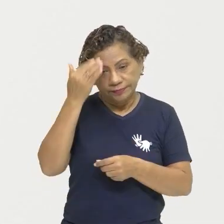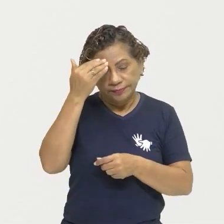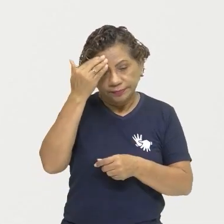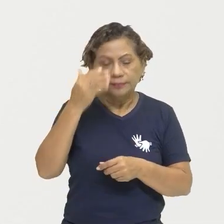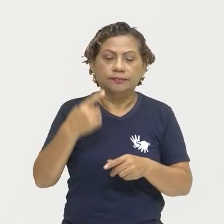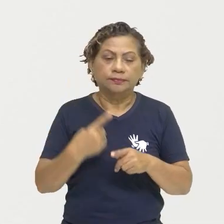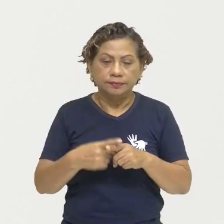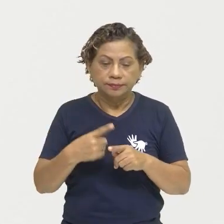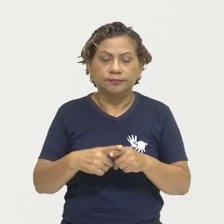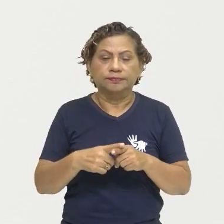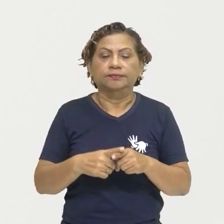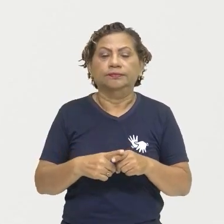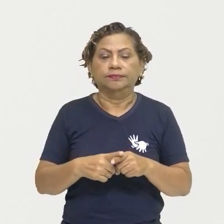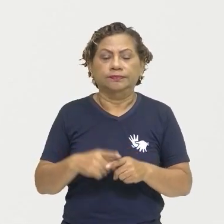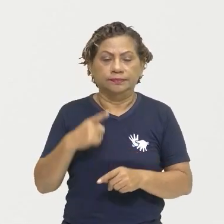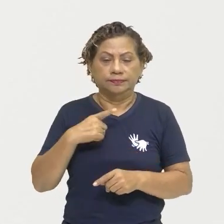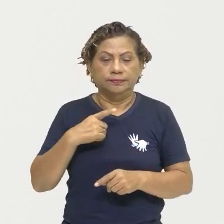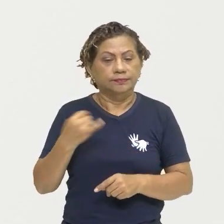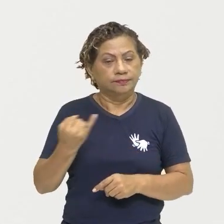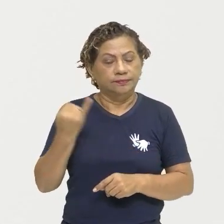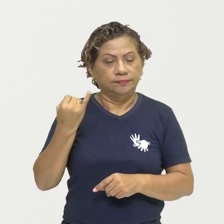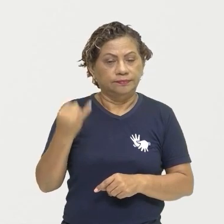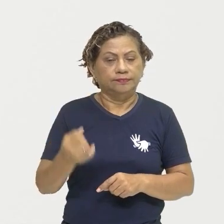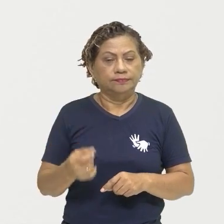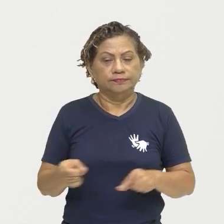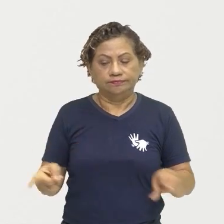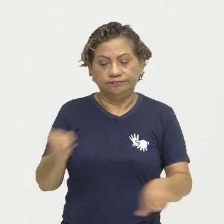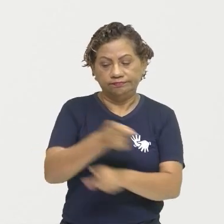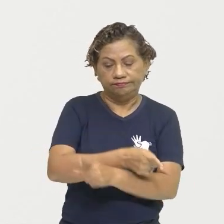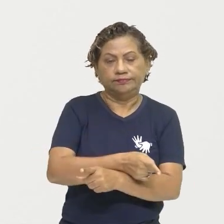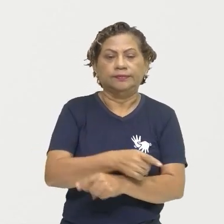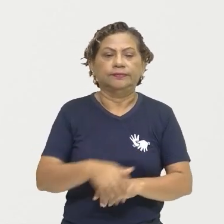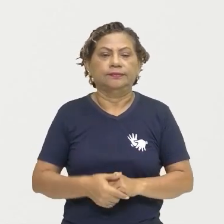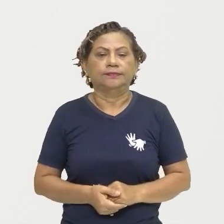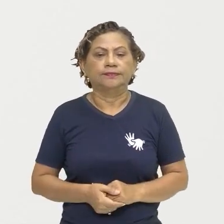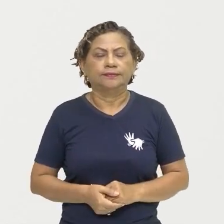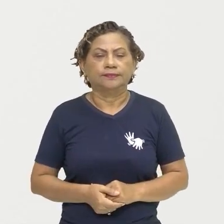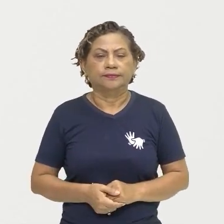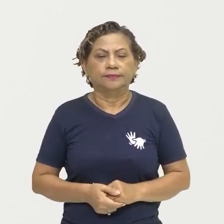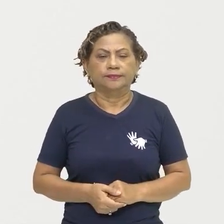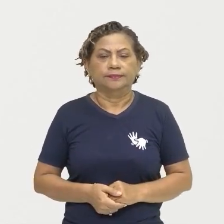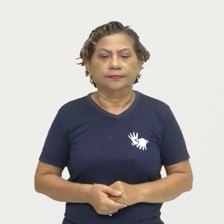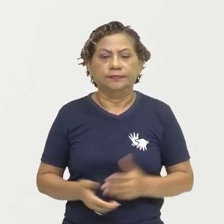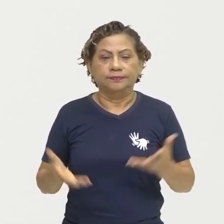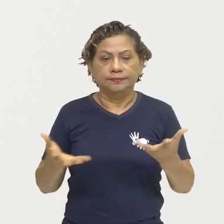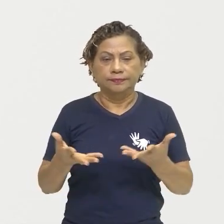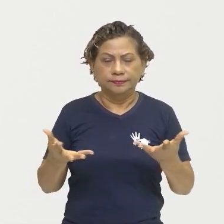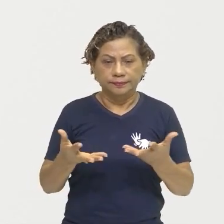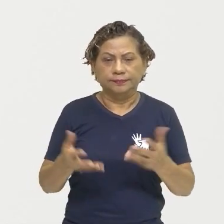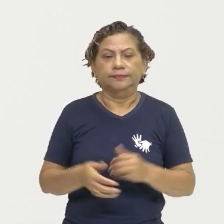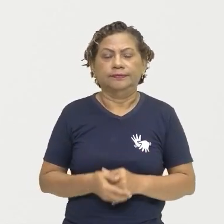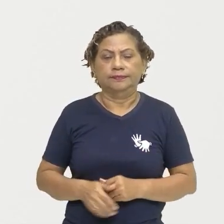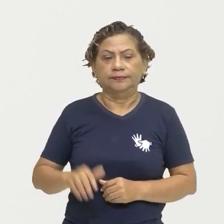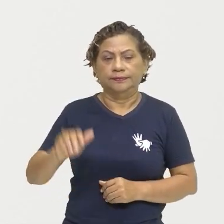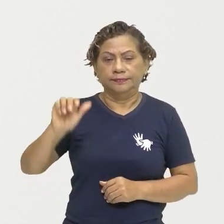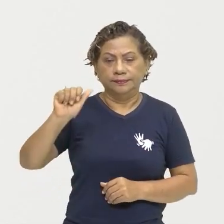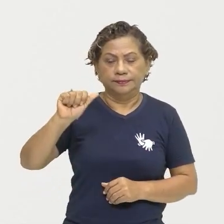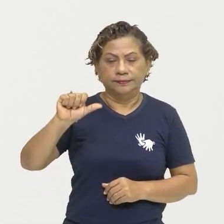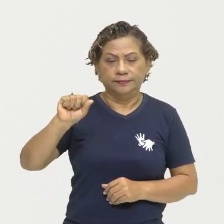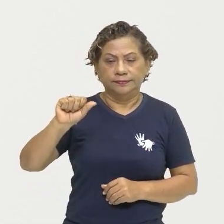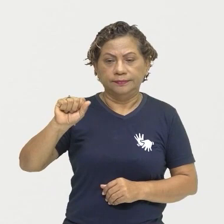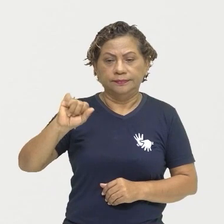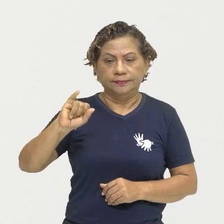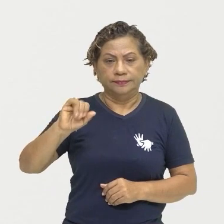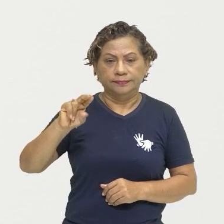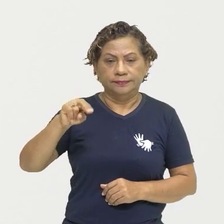elas trazem a mesma ideia. Vamos então verificar aqui a relação das coordenadas assindéticas com